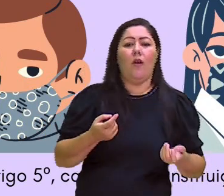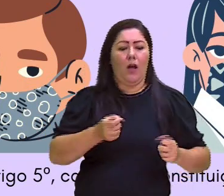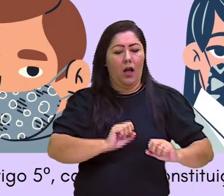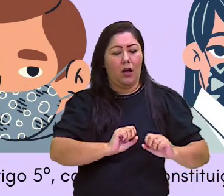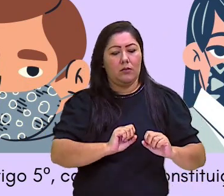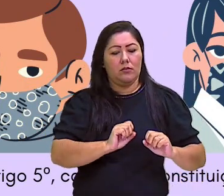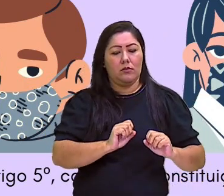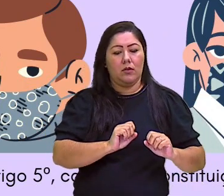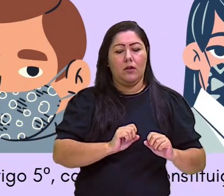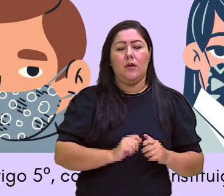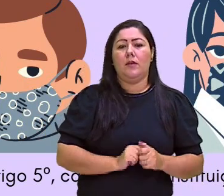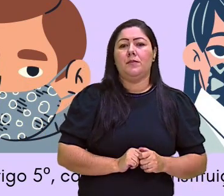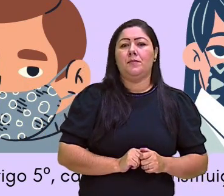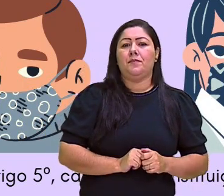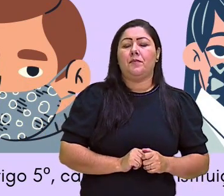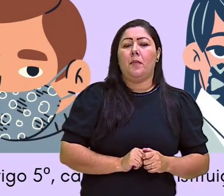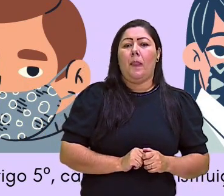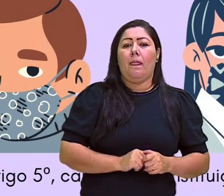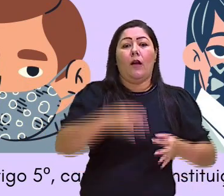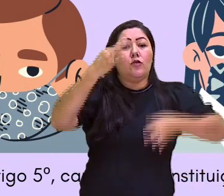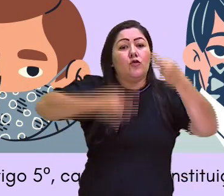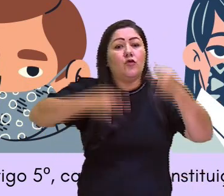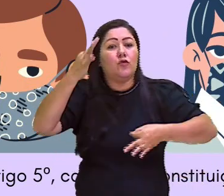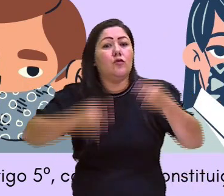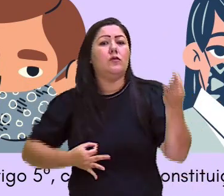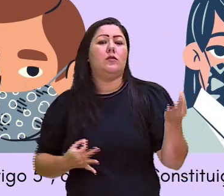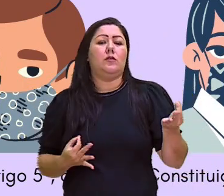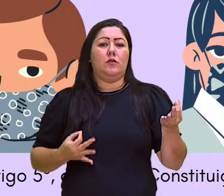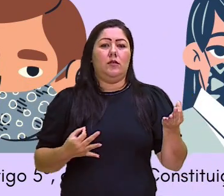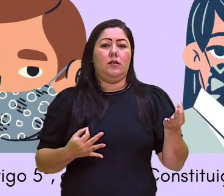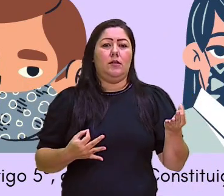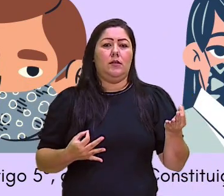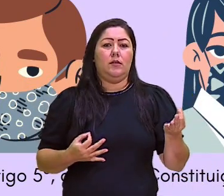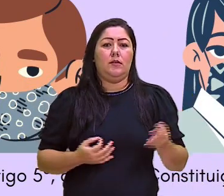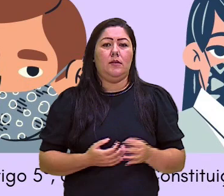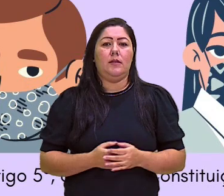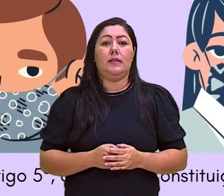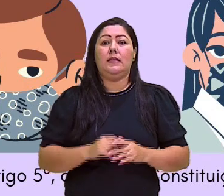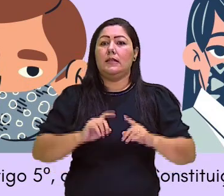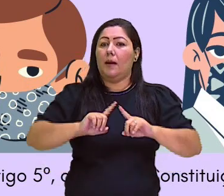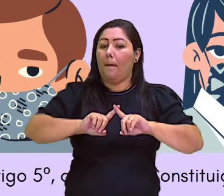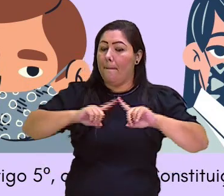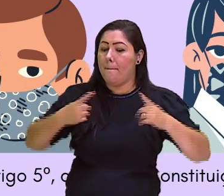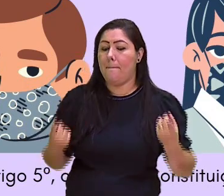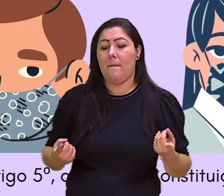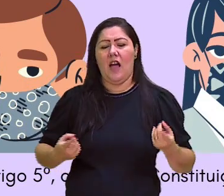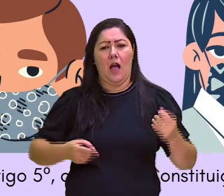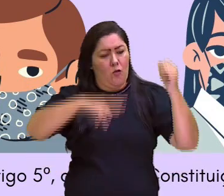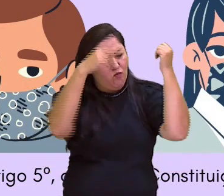para julgar uma lei. Agora, tortura de forma alguma.